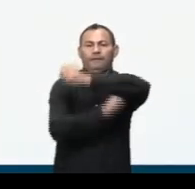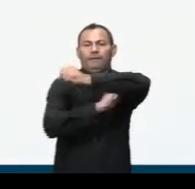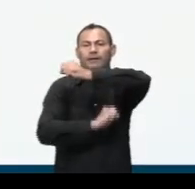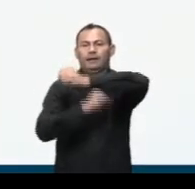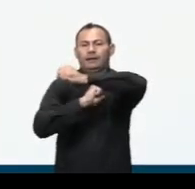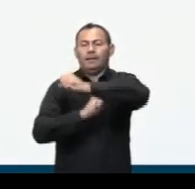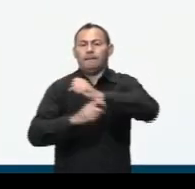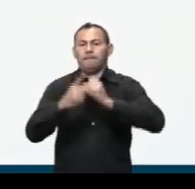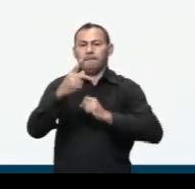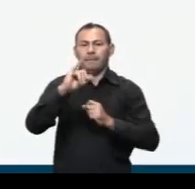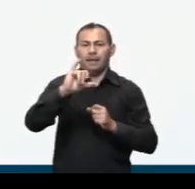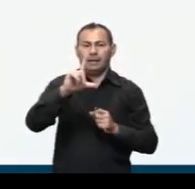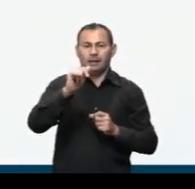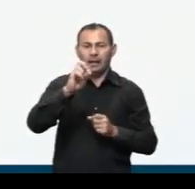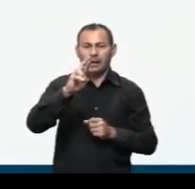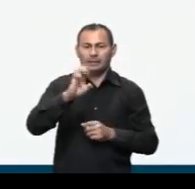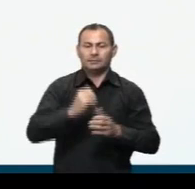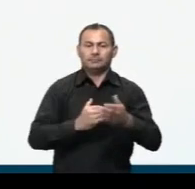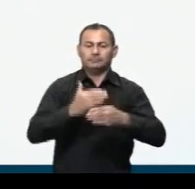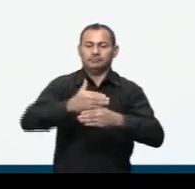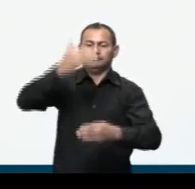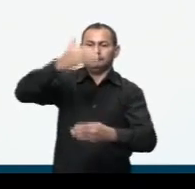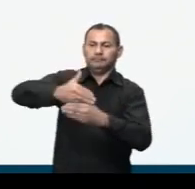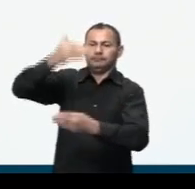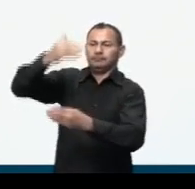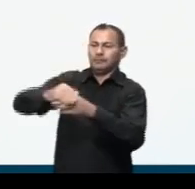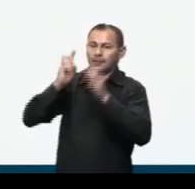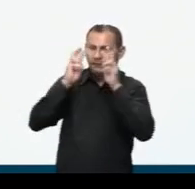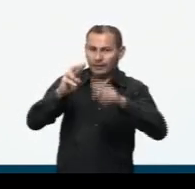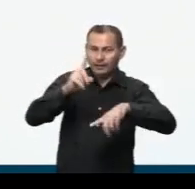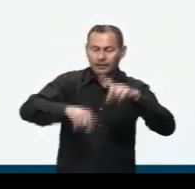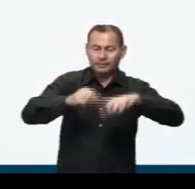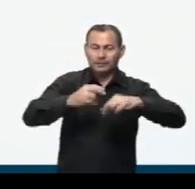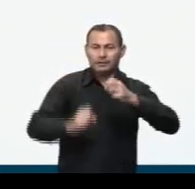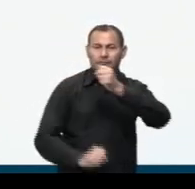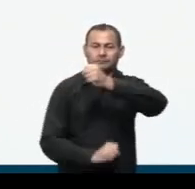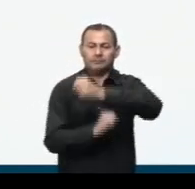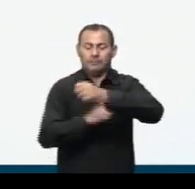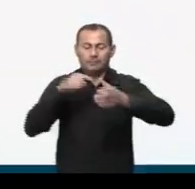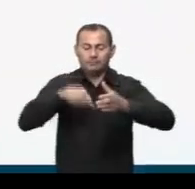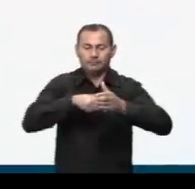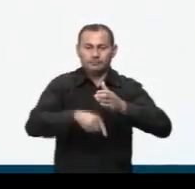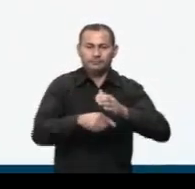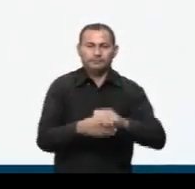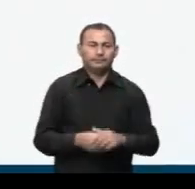baldrame, pilares e paredes. Então, a gente vê aqui, ó, os elementos da fundação,